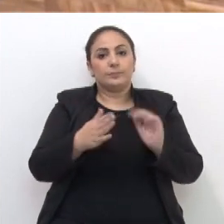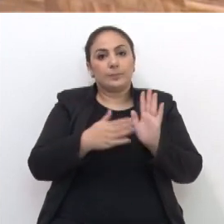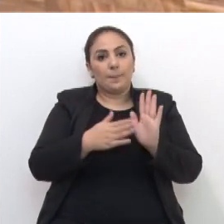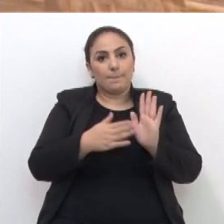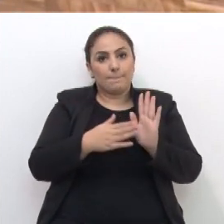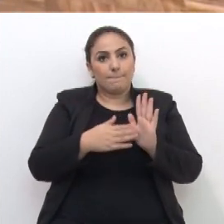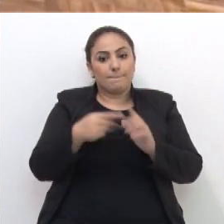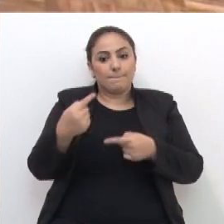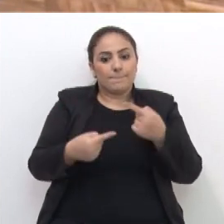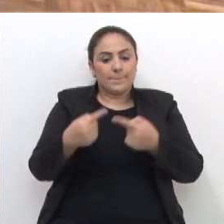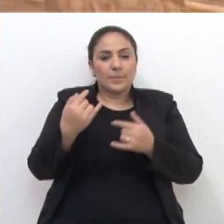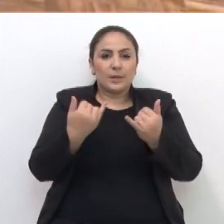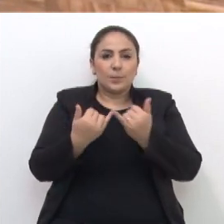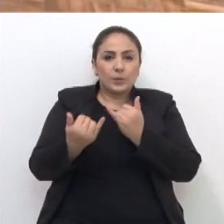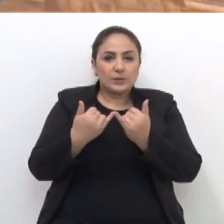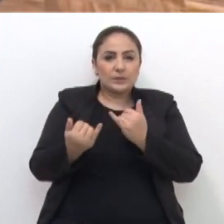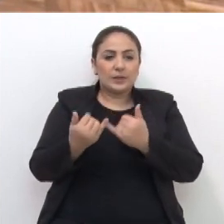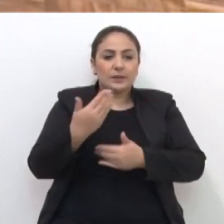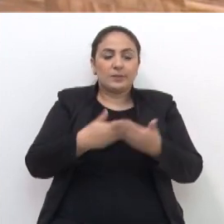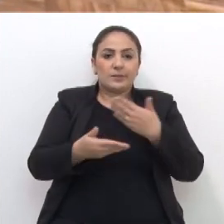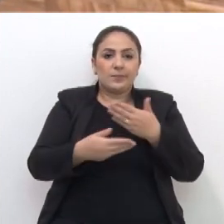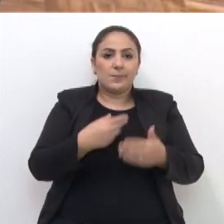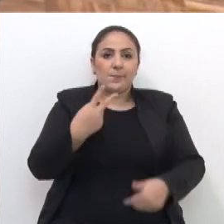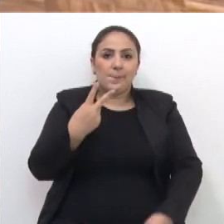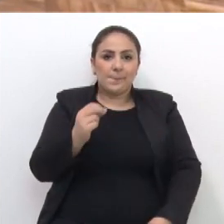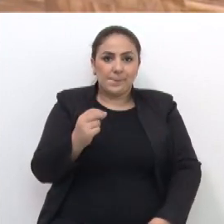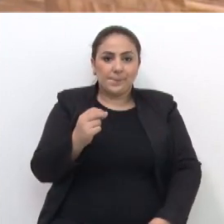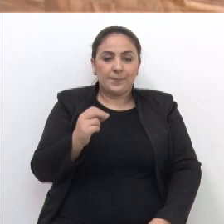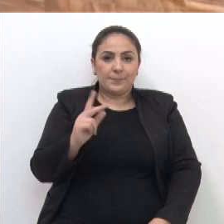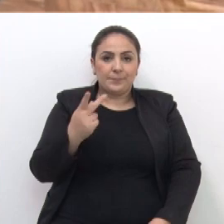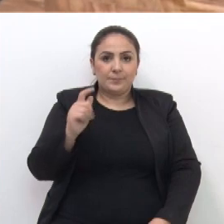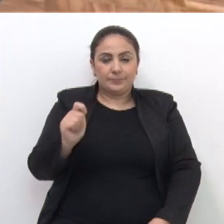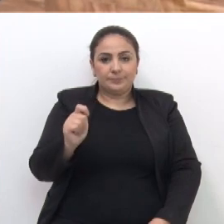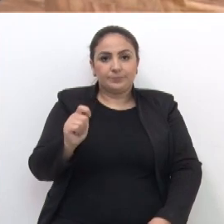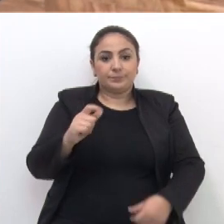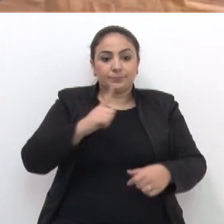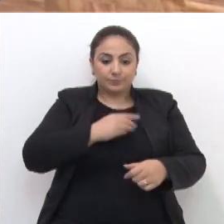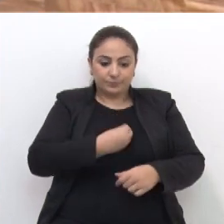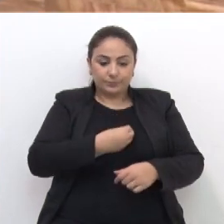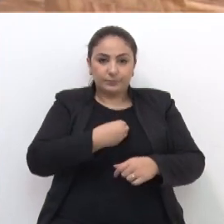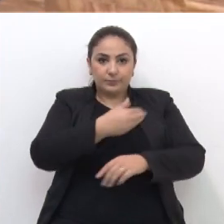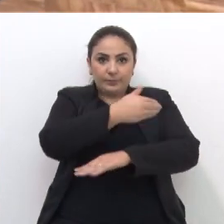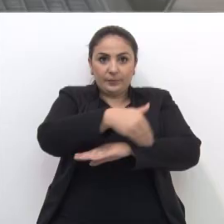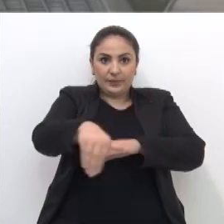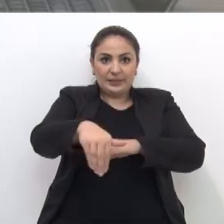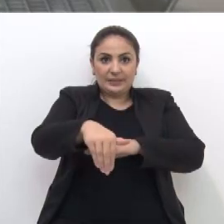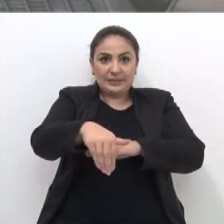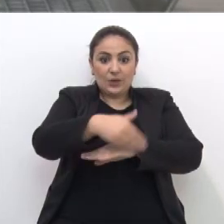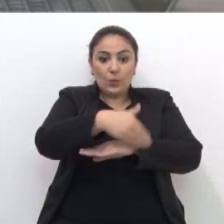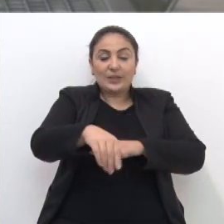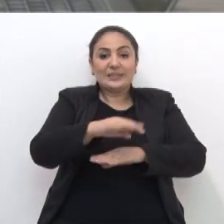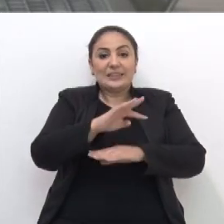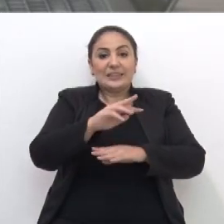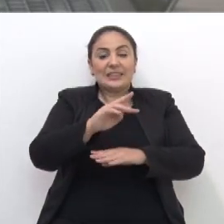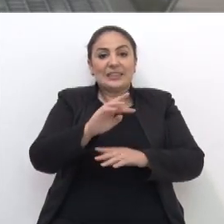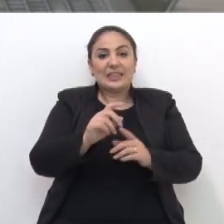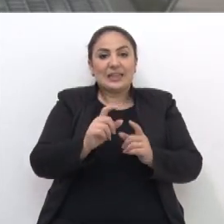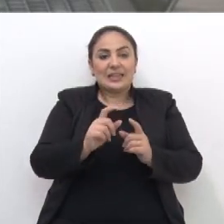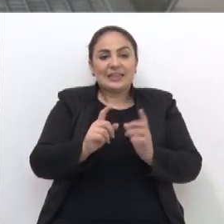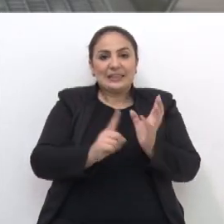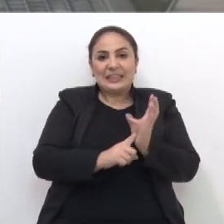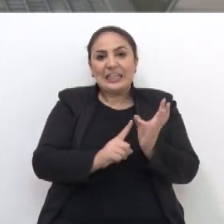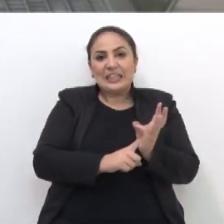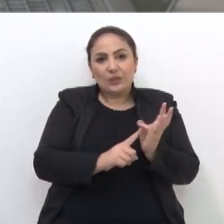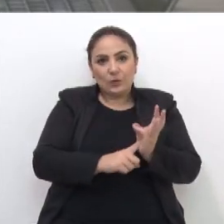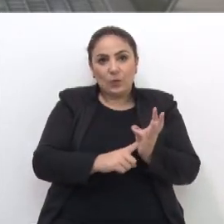zona de interesse social, permitindo assim a implantação de projetos habitacionais. Em contrapartida, o